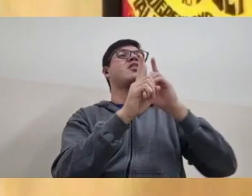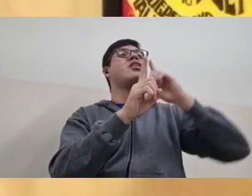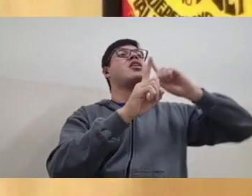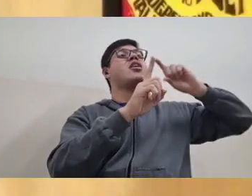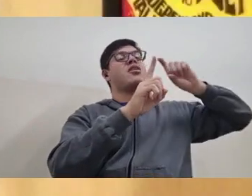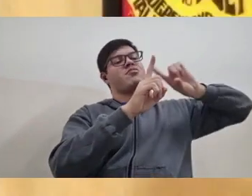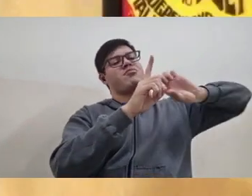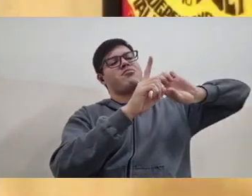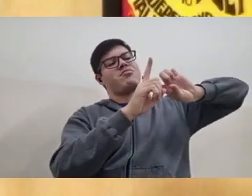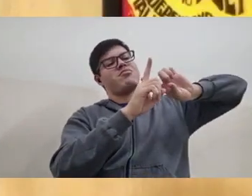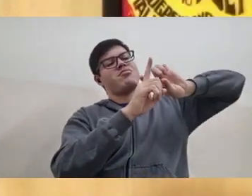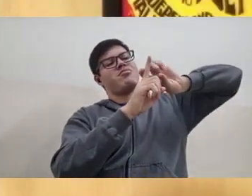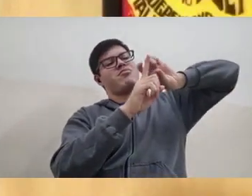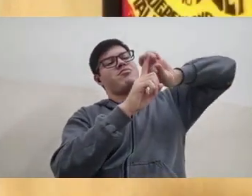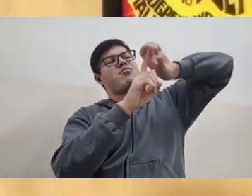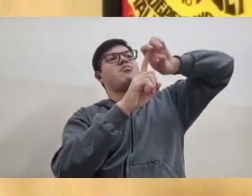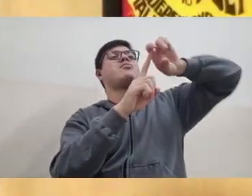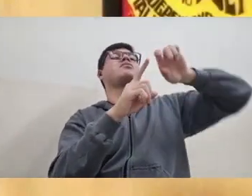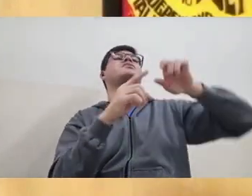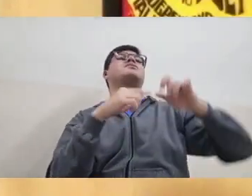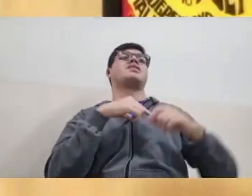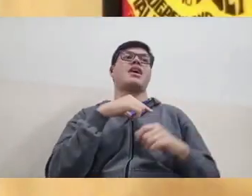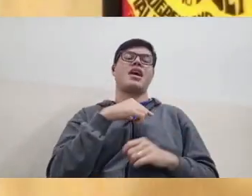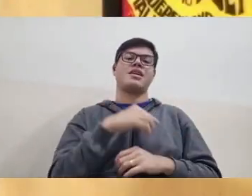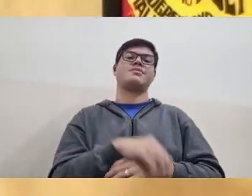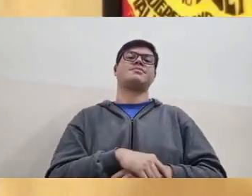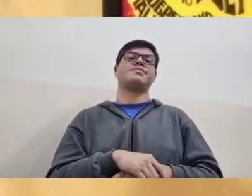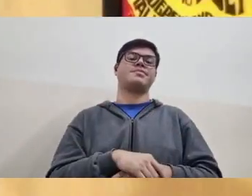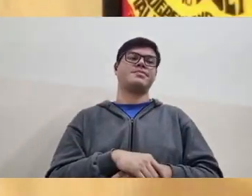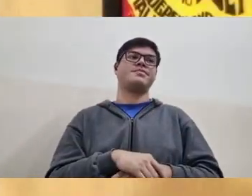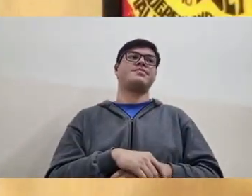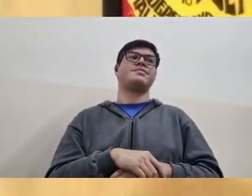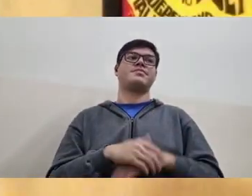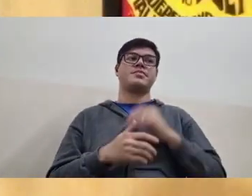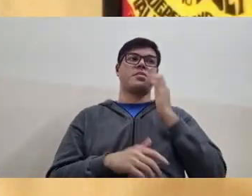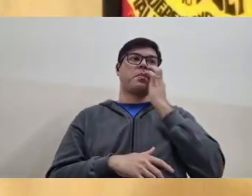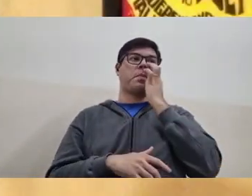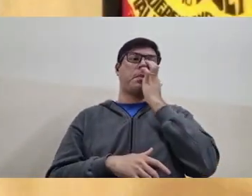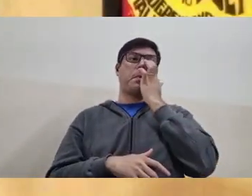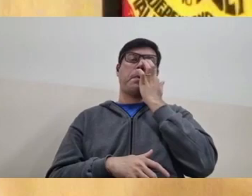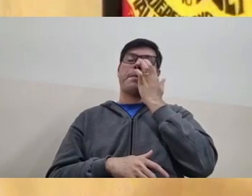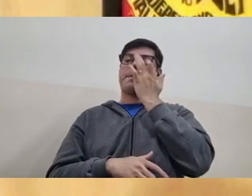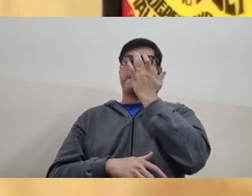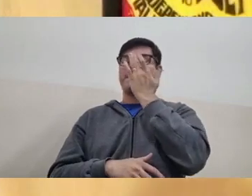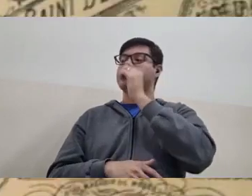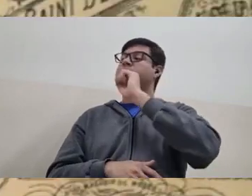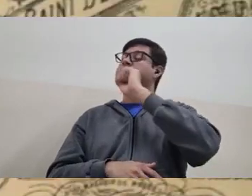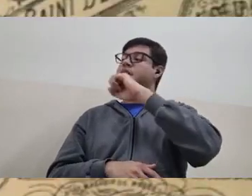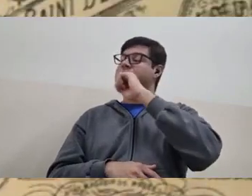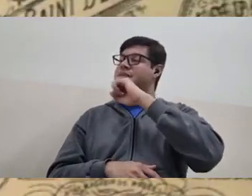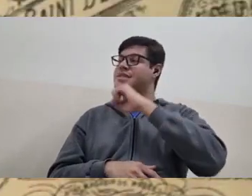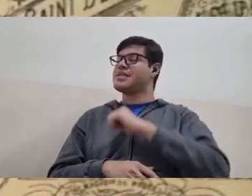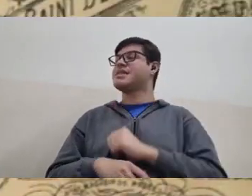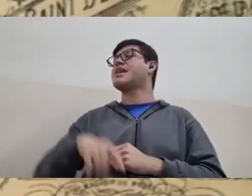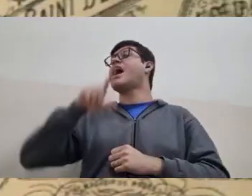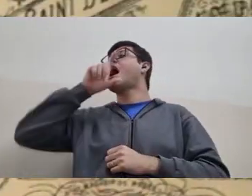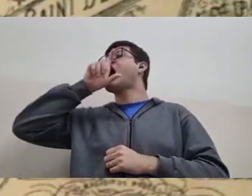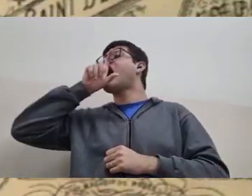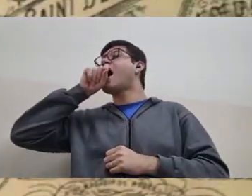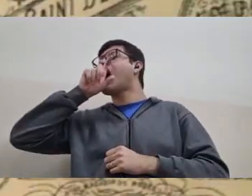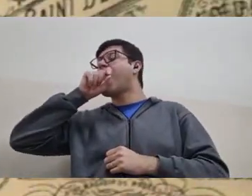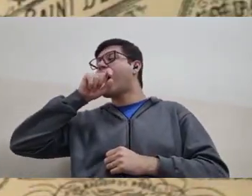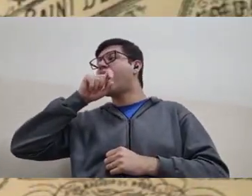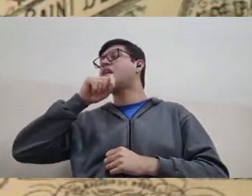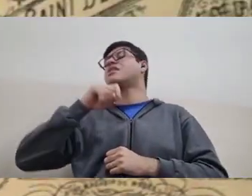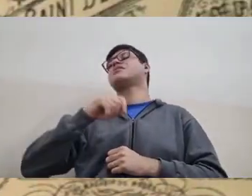o fruto que a arara vem, o papagaio vem, a maritaca e tal. Aquele coquinho... Fantástico. Fantástico. As araras ali